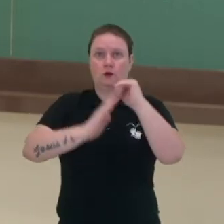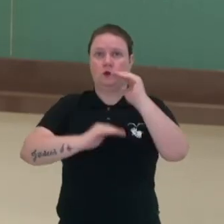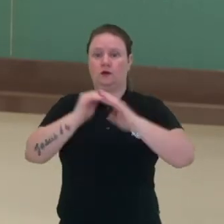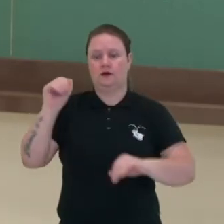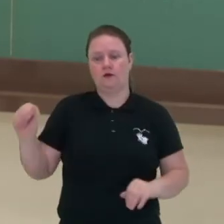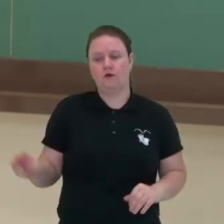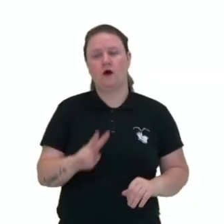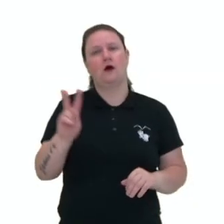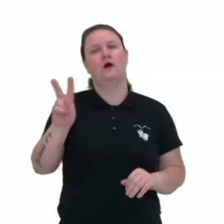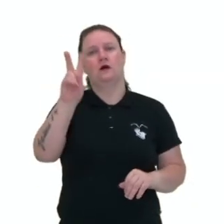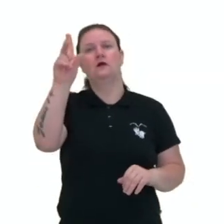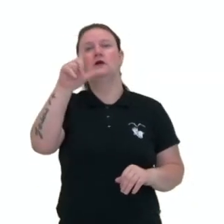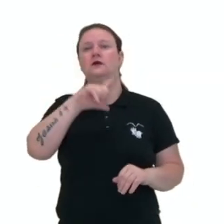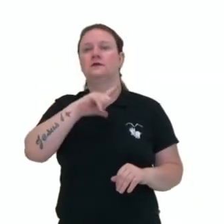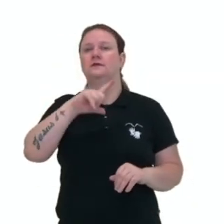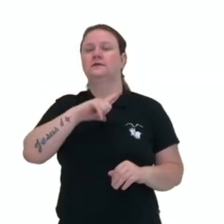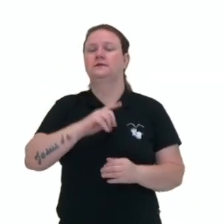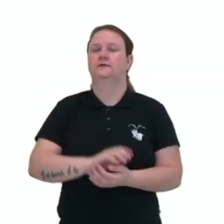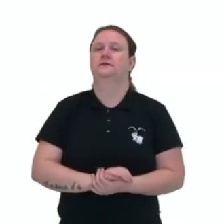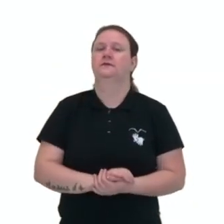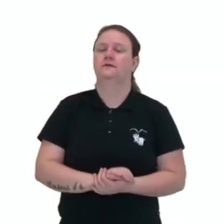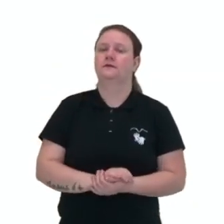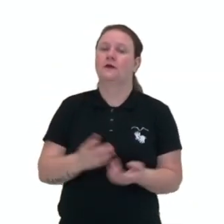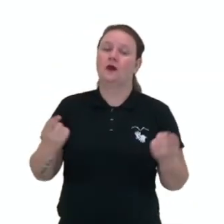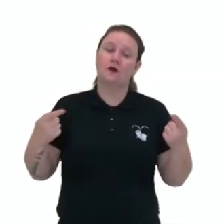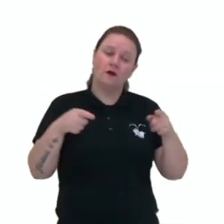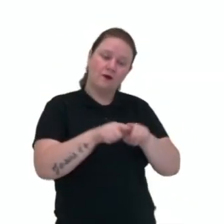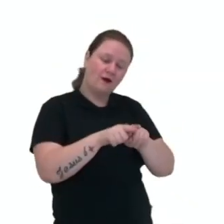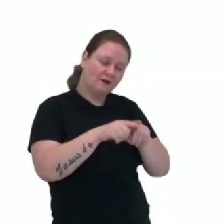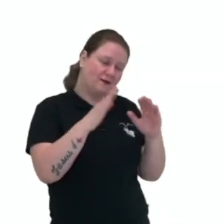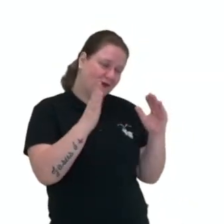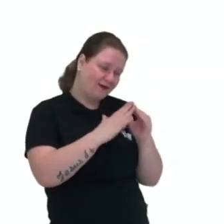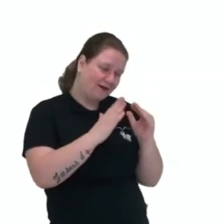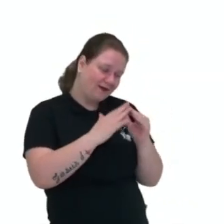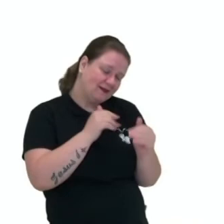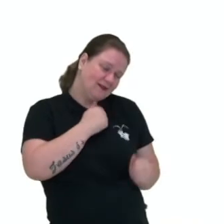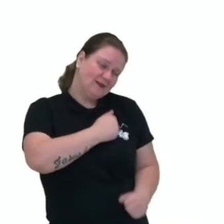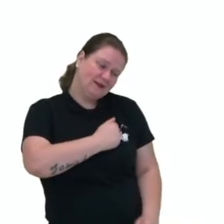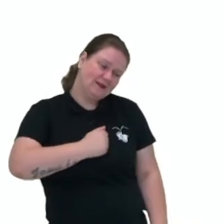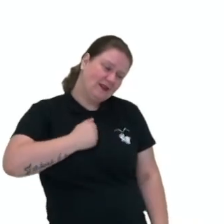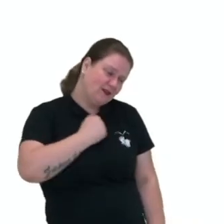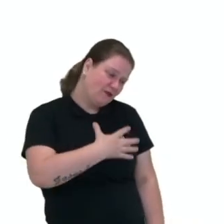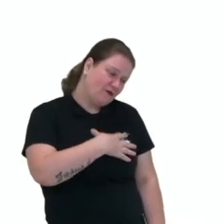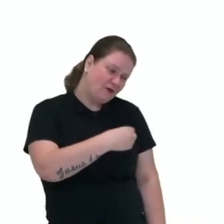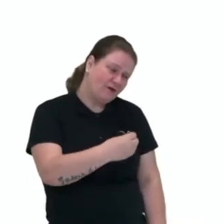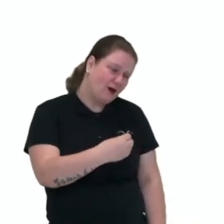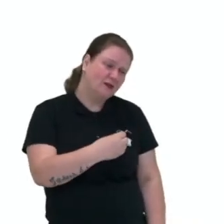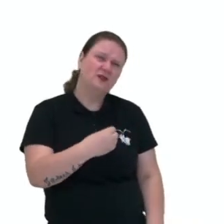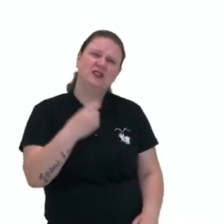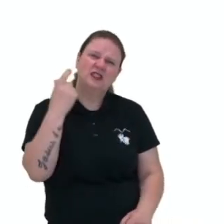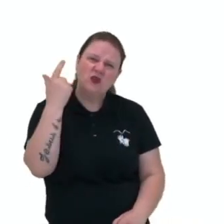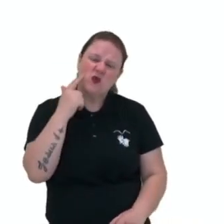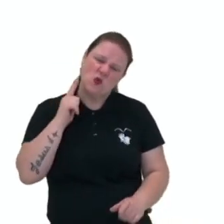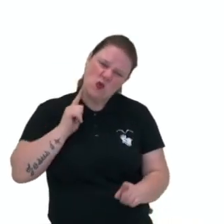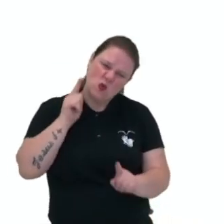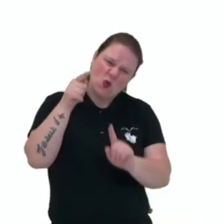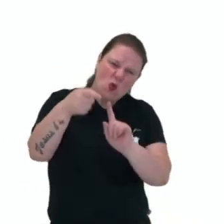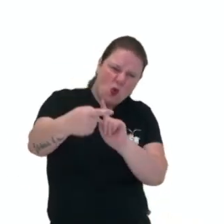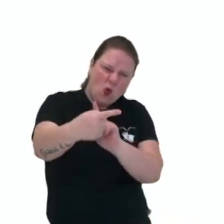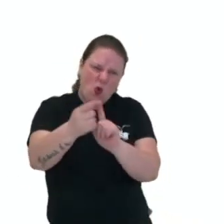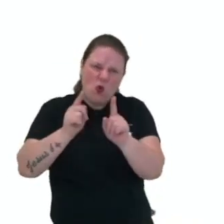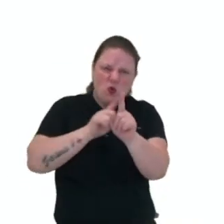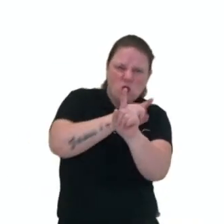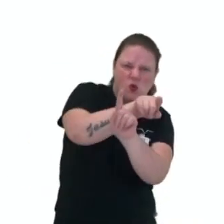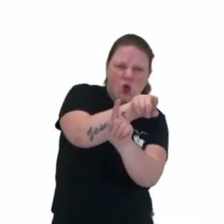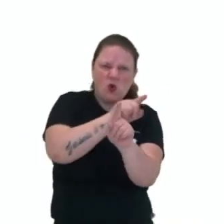valorizados. Vamos refletir. E volta para casa com saudade do filho, enfrentando o desafio, desviando do gatilho. A palavra